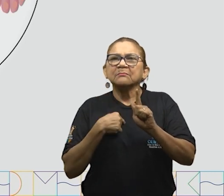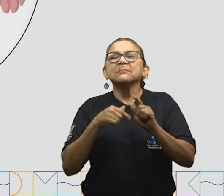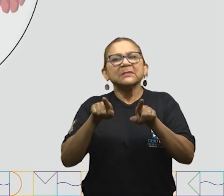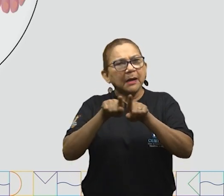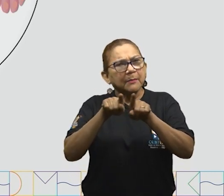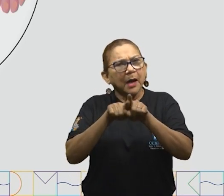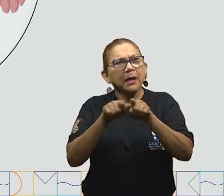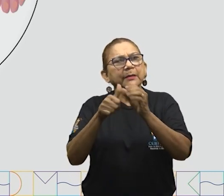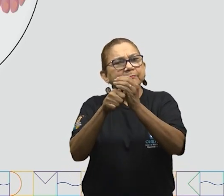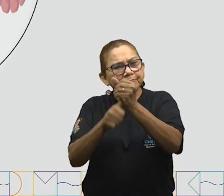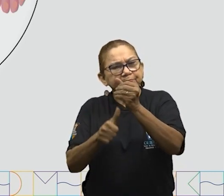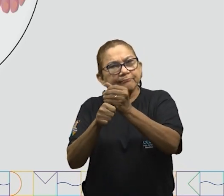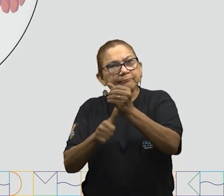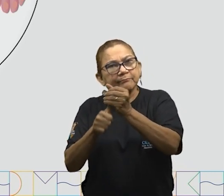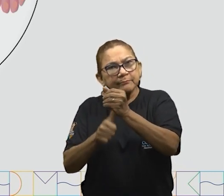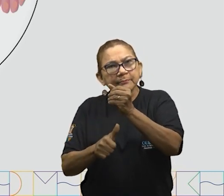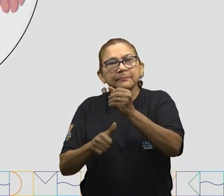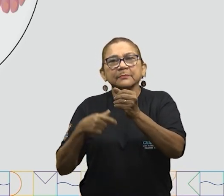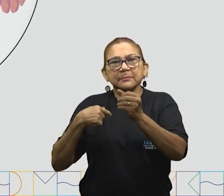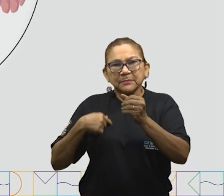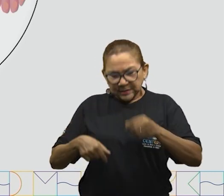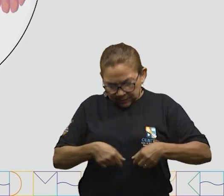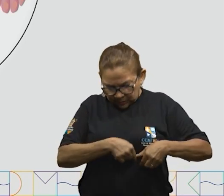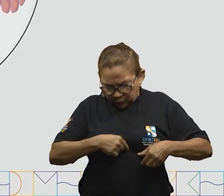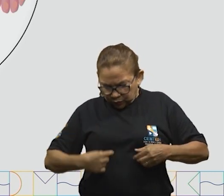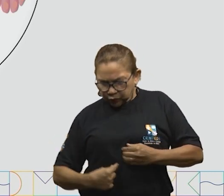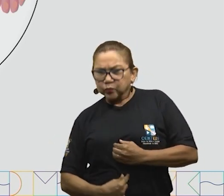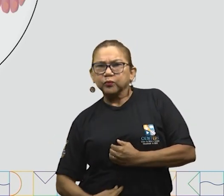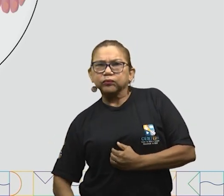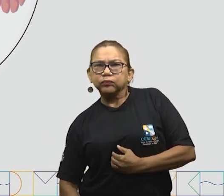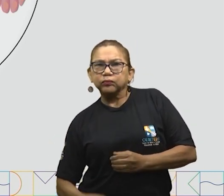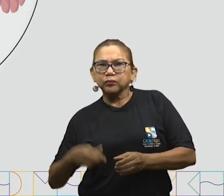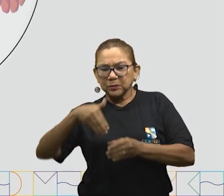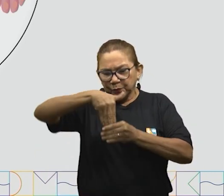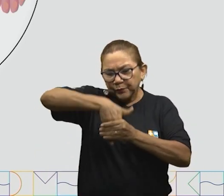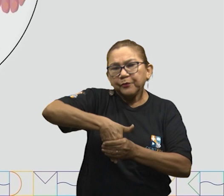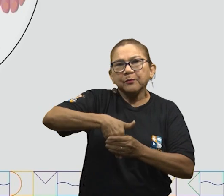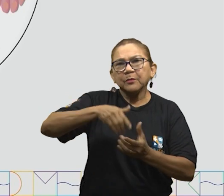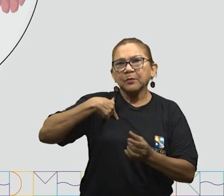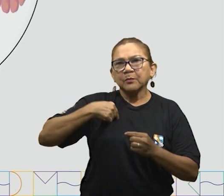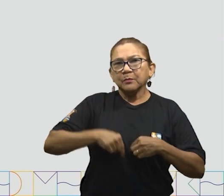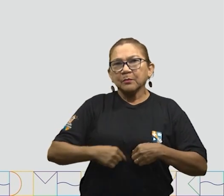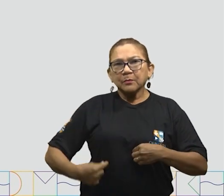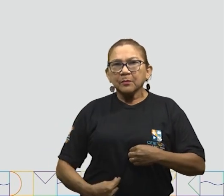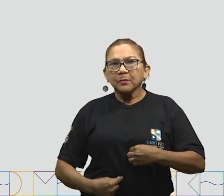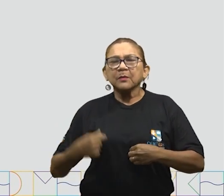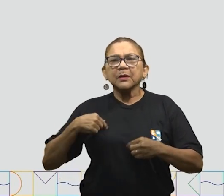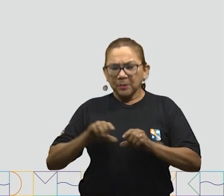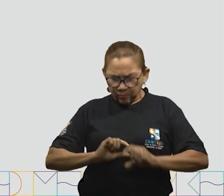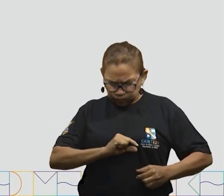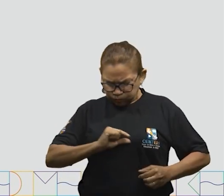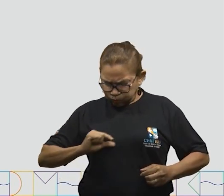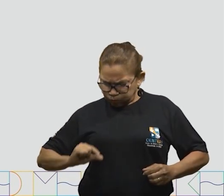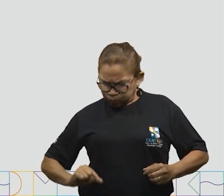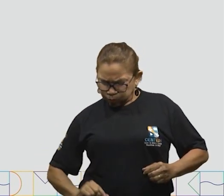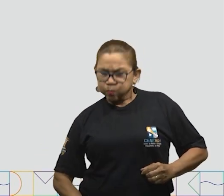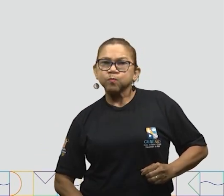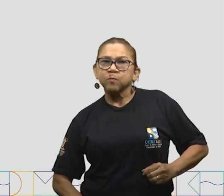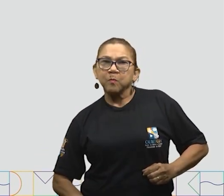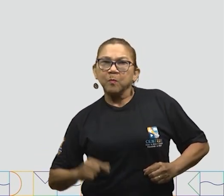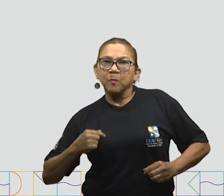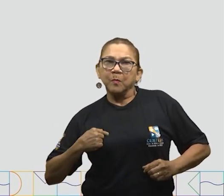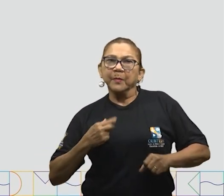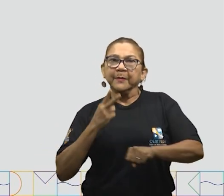eliminados pelo ânus, que fica localizado no final do intestino grosso. Após a absorção de nutrientes pelo